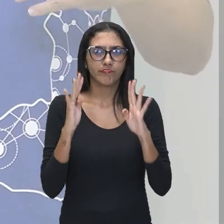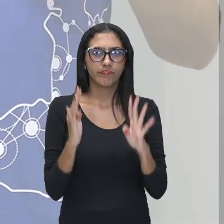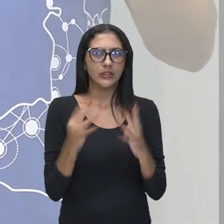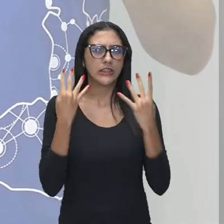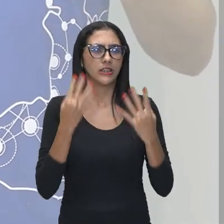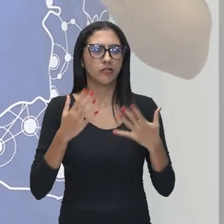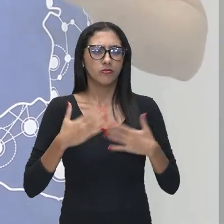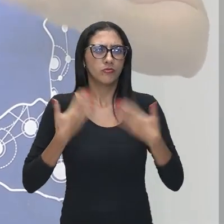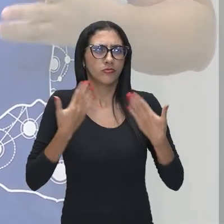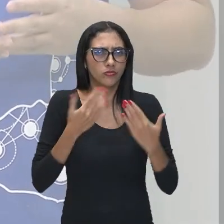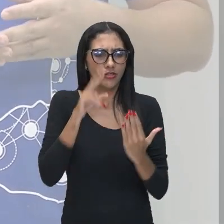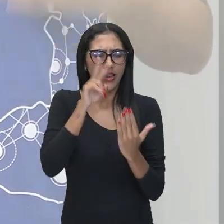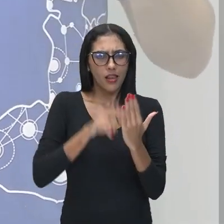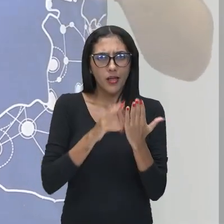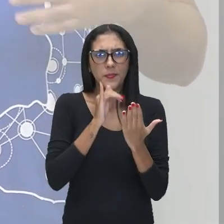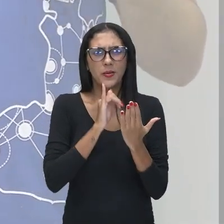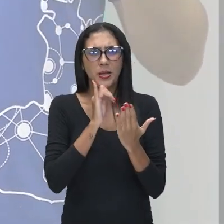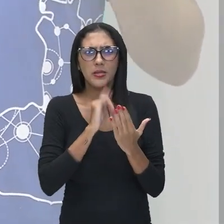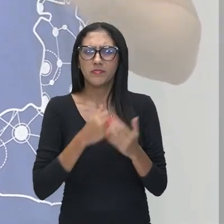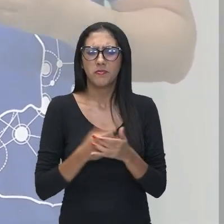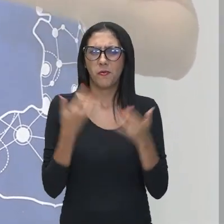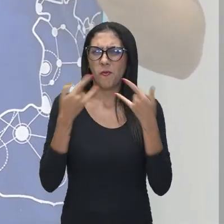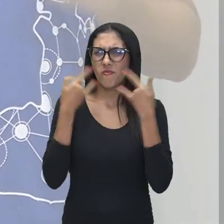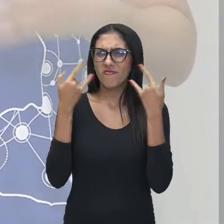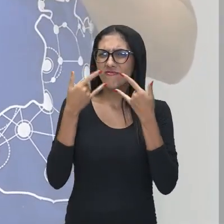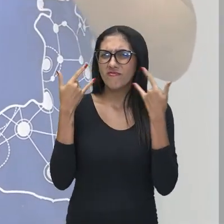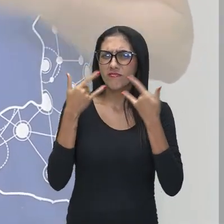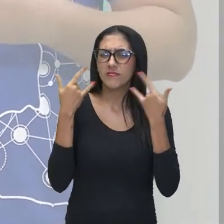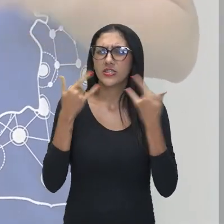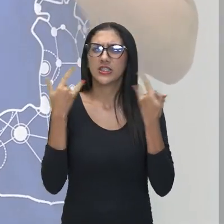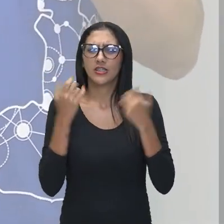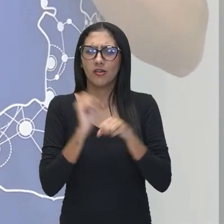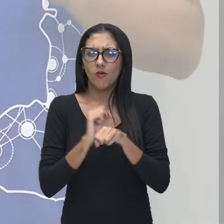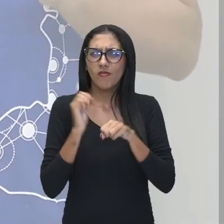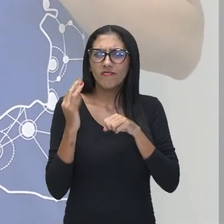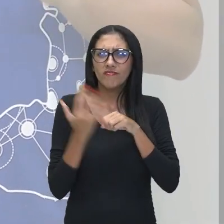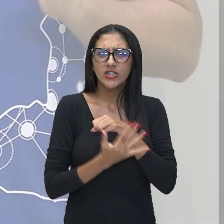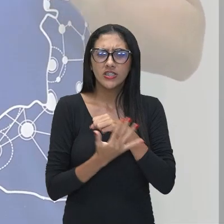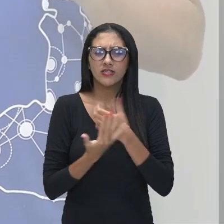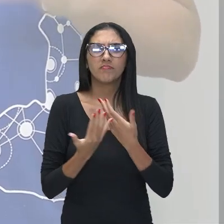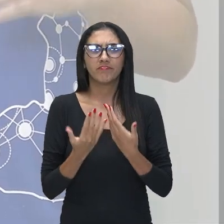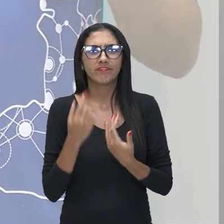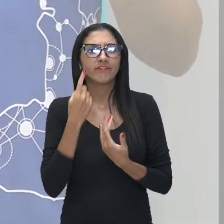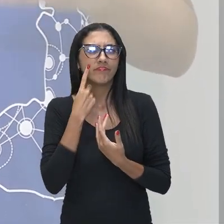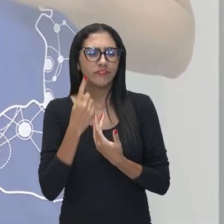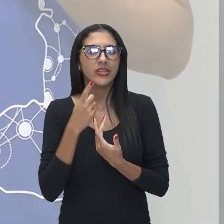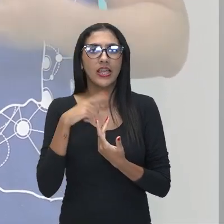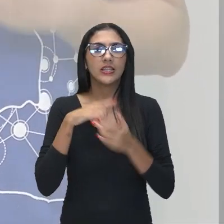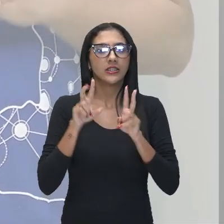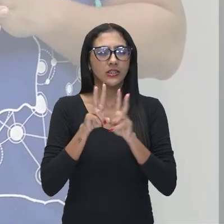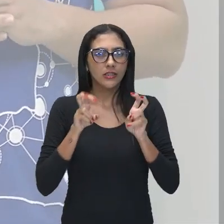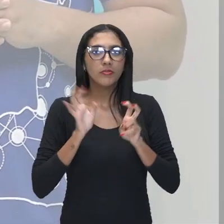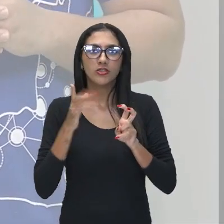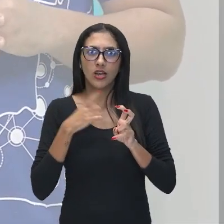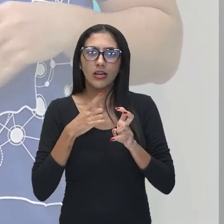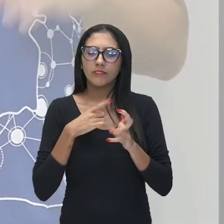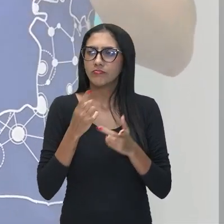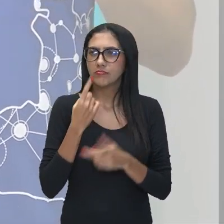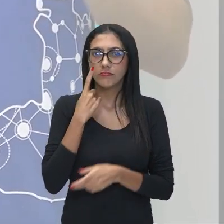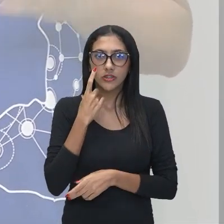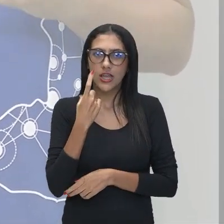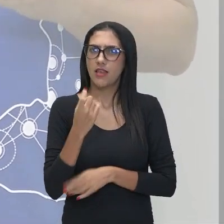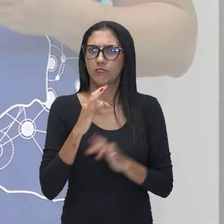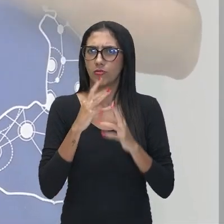atenção. Então, máscaras contaminadas com Covid-19 foram apreendidas. Observem que isso daí já é algo muito apelativo.